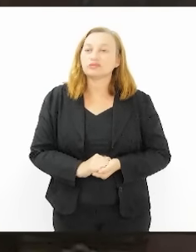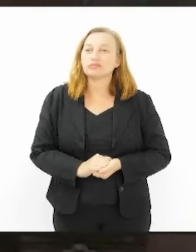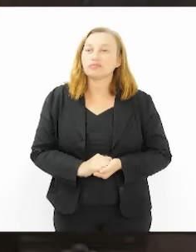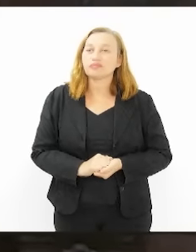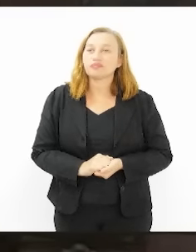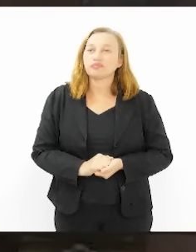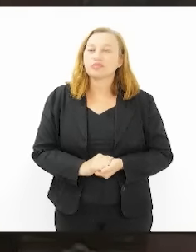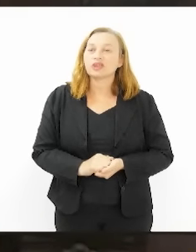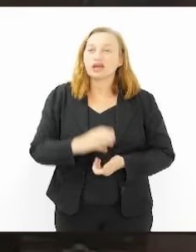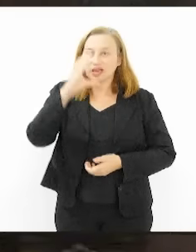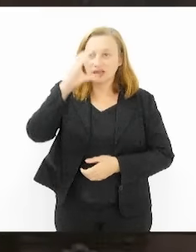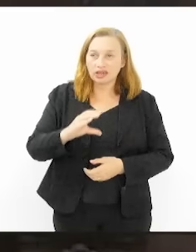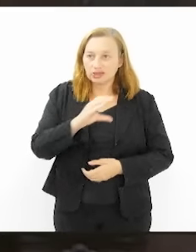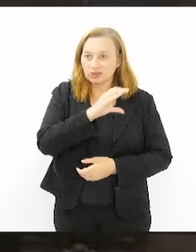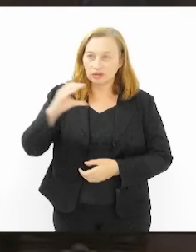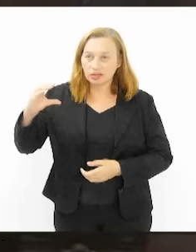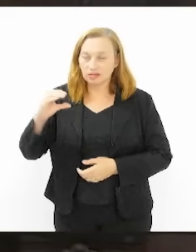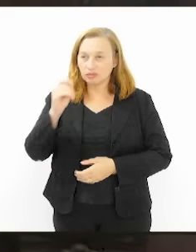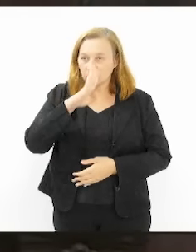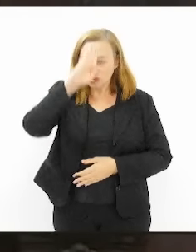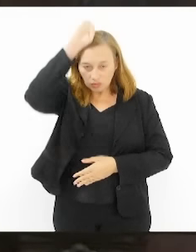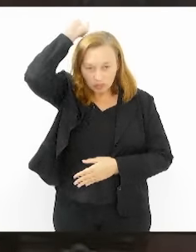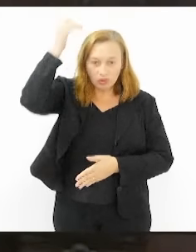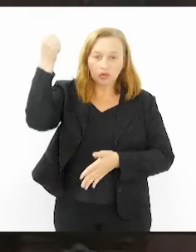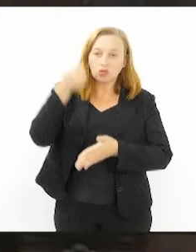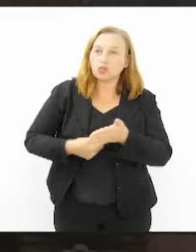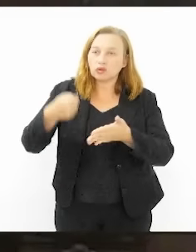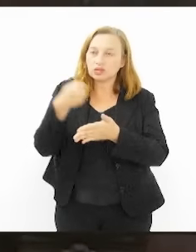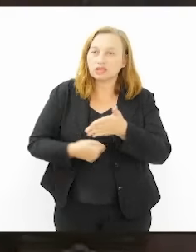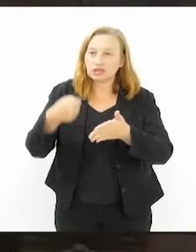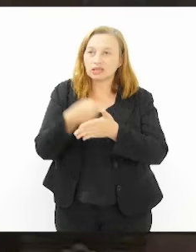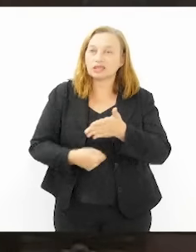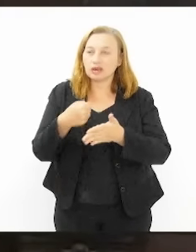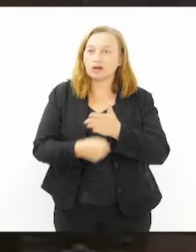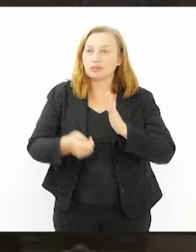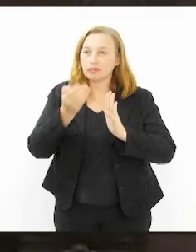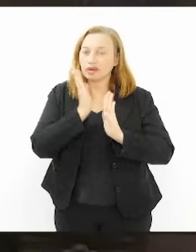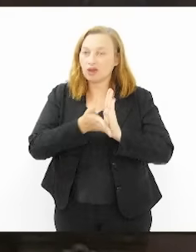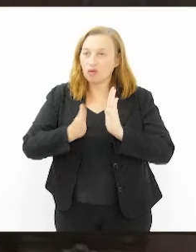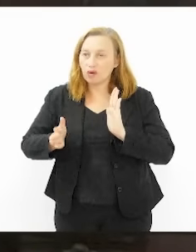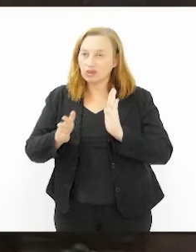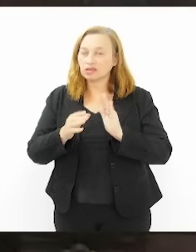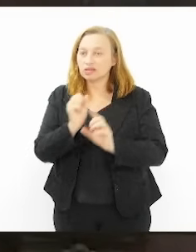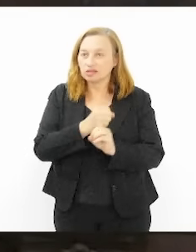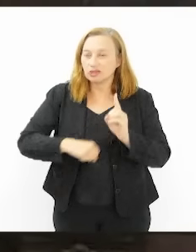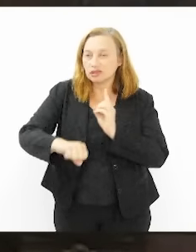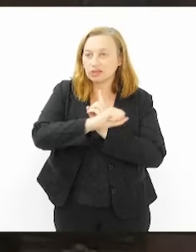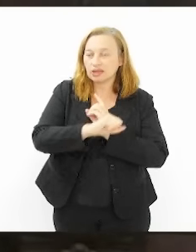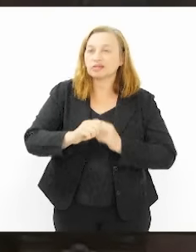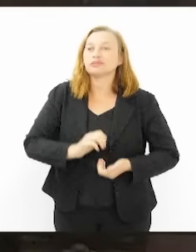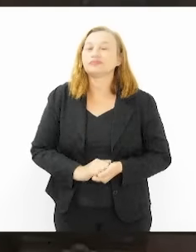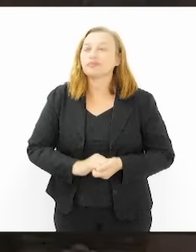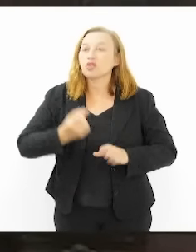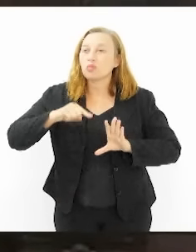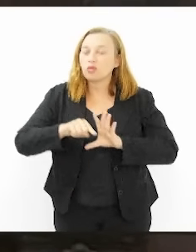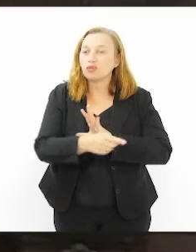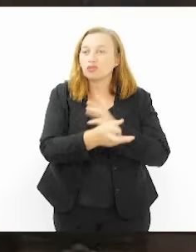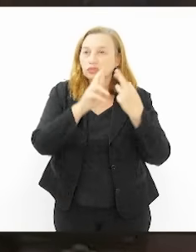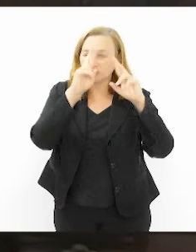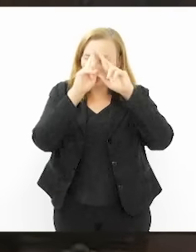Católica Apostólica Romana, lutar pela boa ordem da sociedade. É unânime o profundo respeito